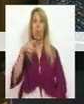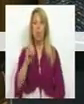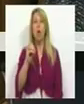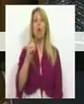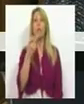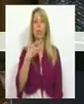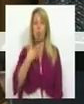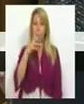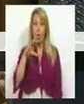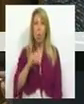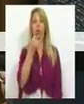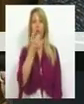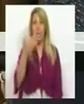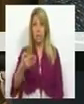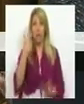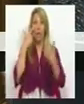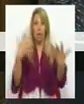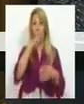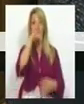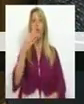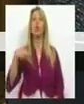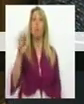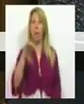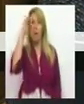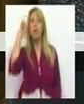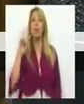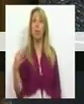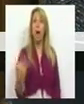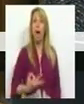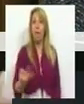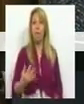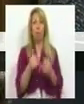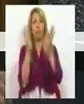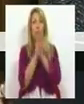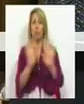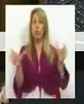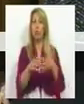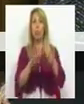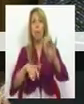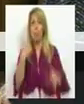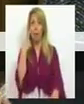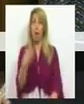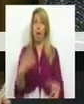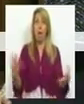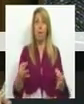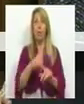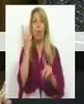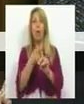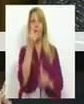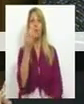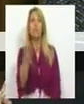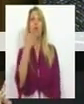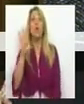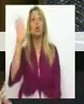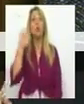do Partido Socialista, dificuldades aliás reconhecidas por todos os grupos parlamentares em 2011,